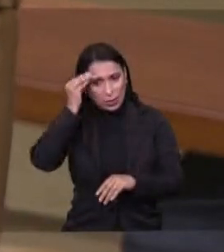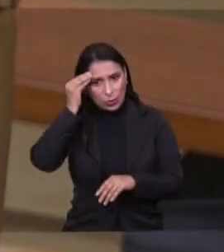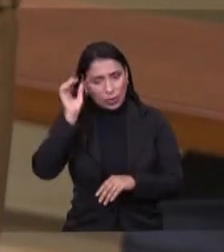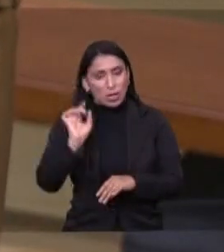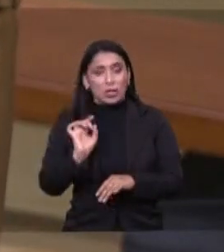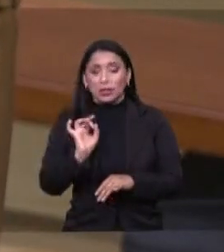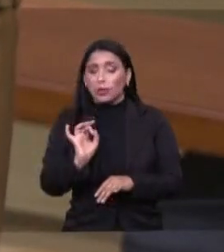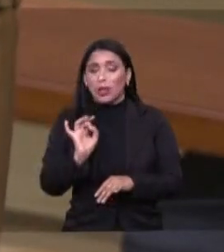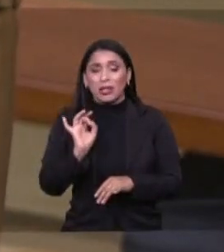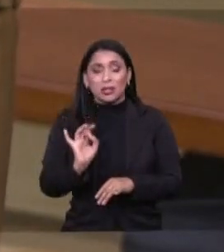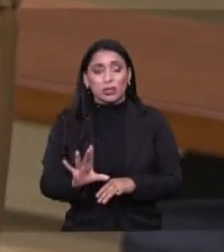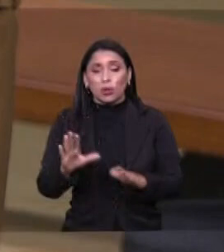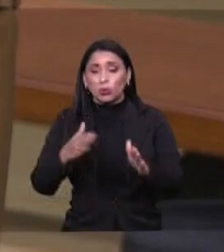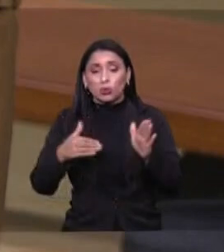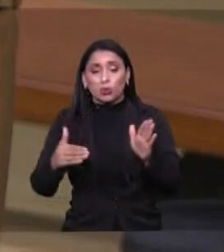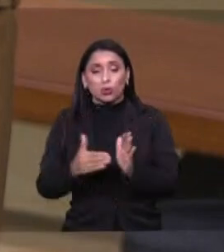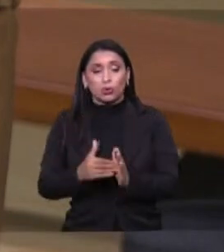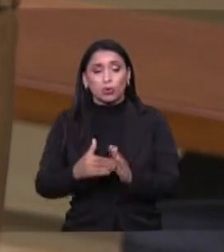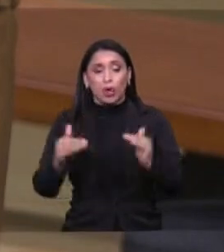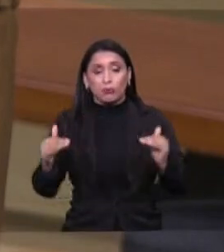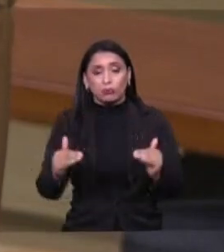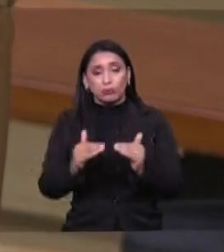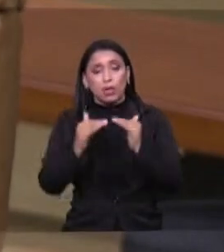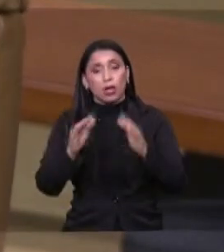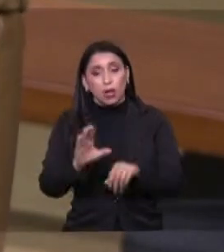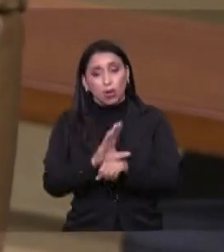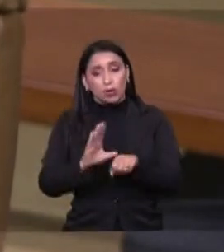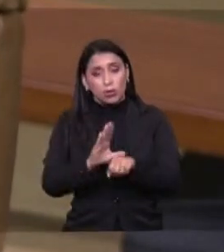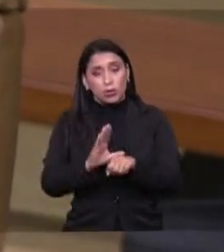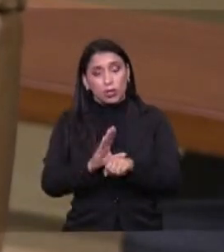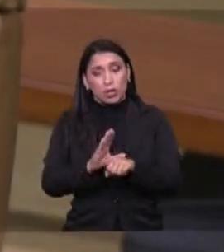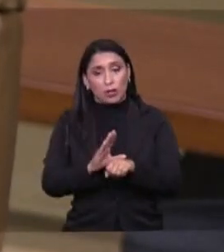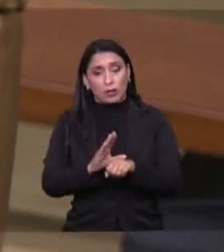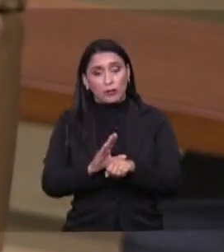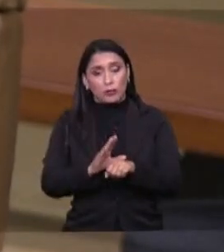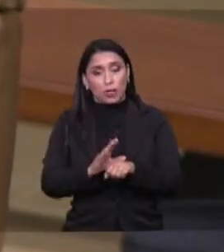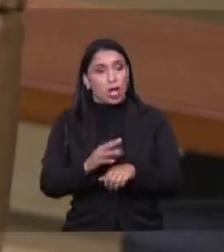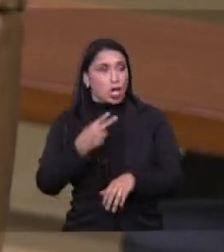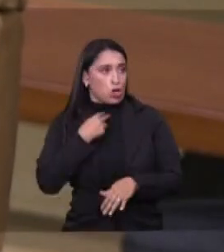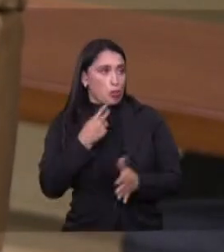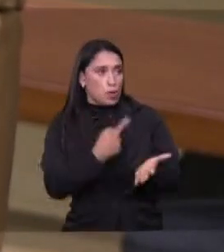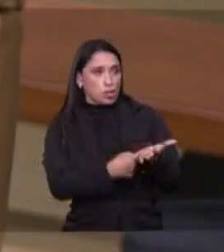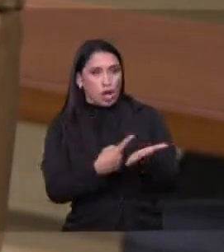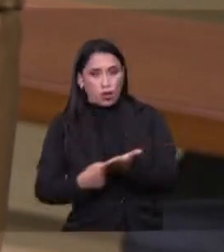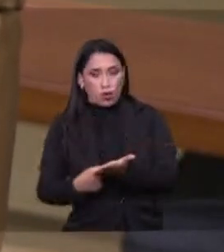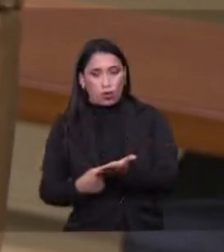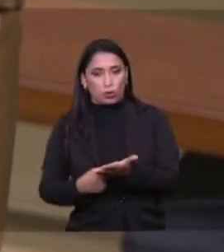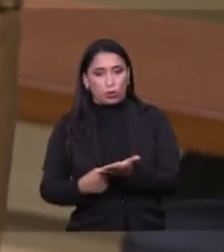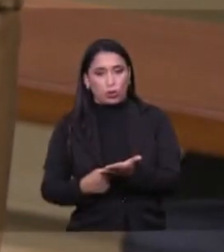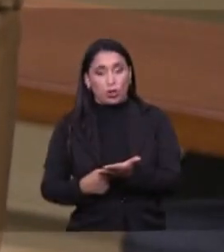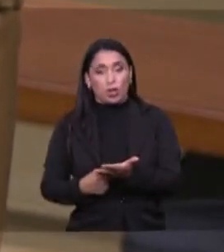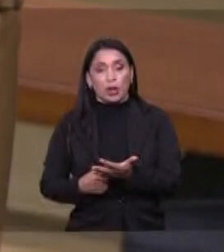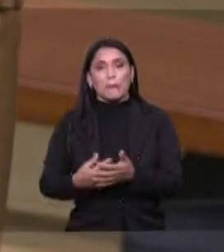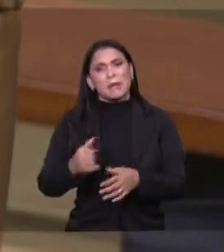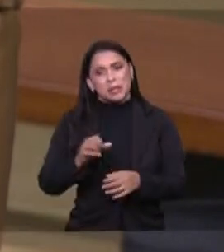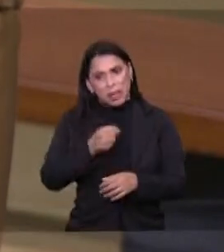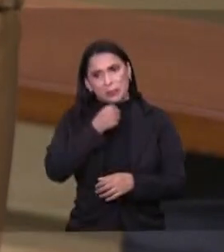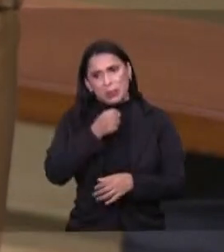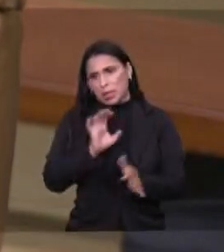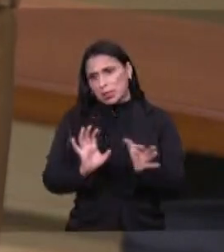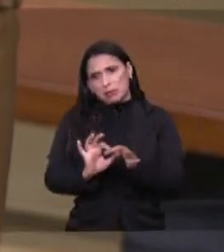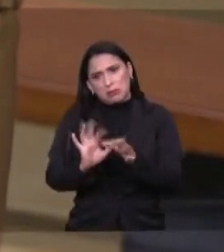isso que, para mim, tudo é constitucional. Está regulamentando. Não pode acordo ou ajuste. Ótimo. Mas eu, imprensa, quero